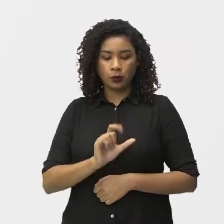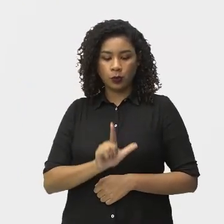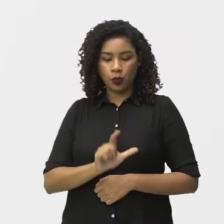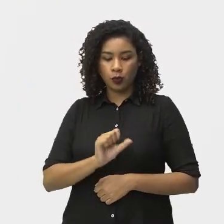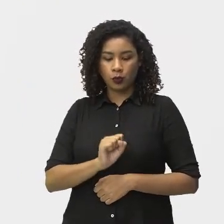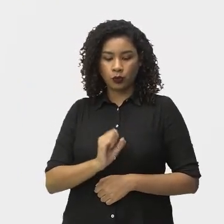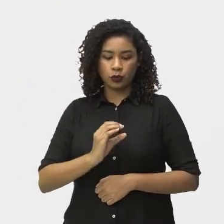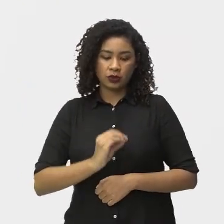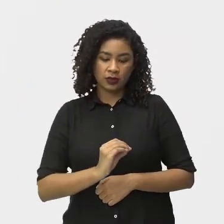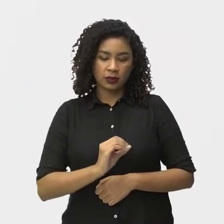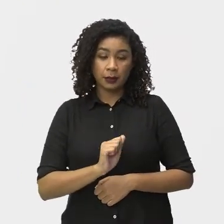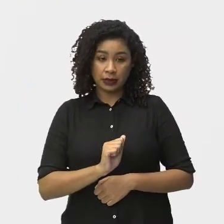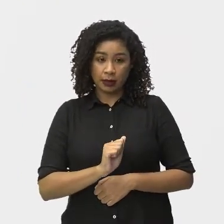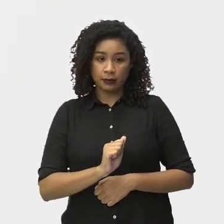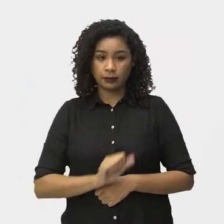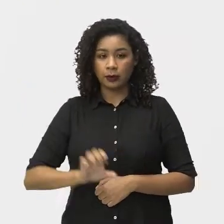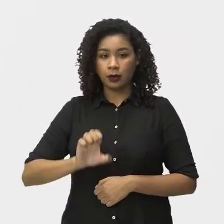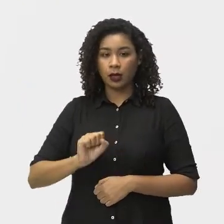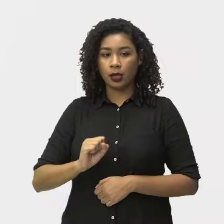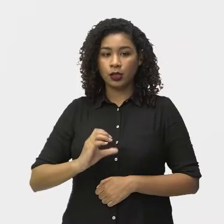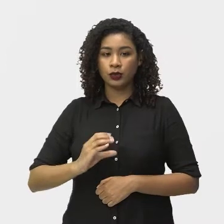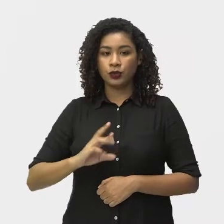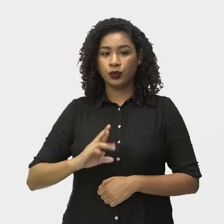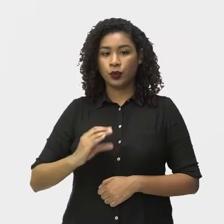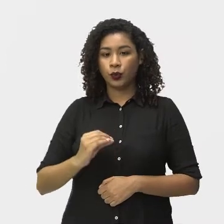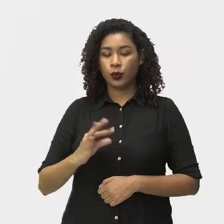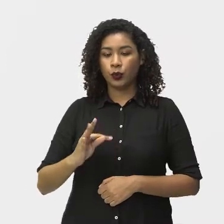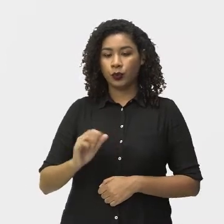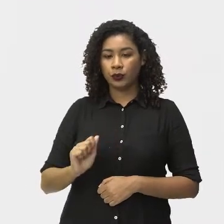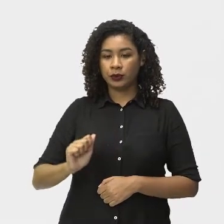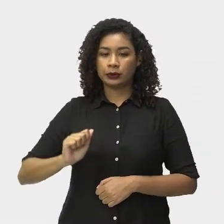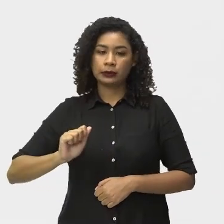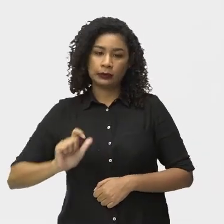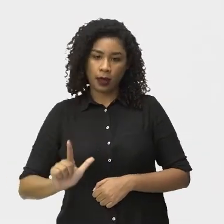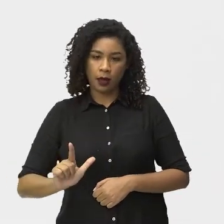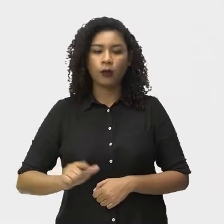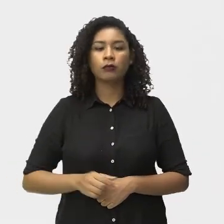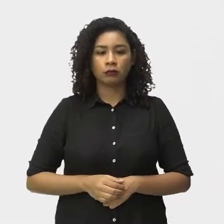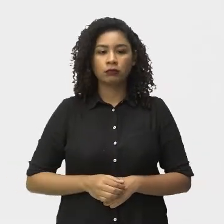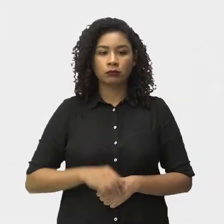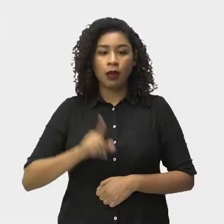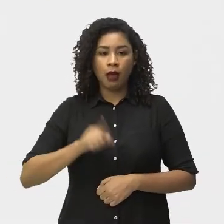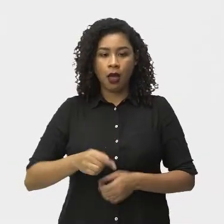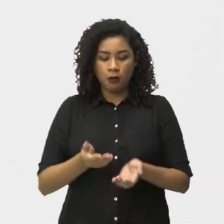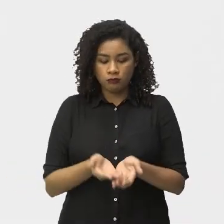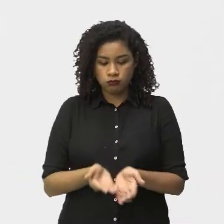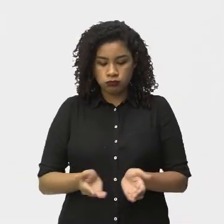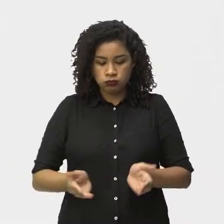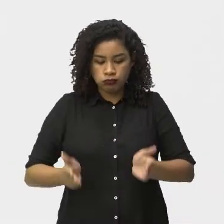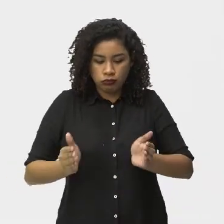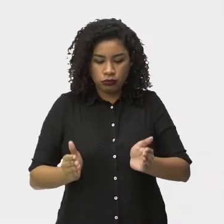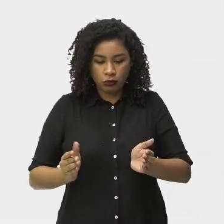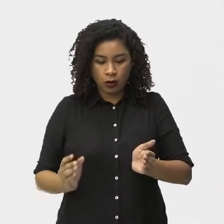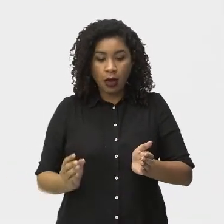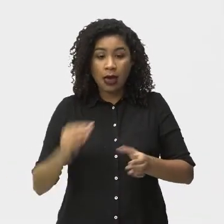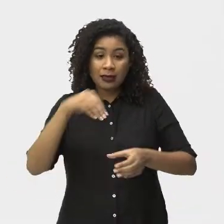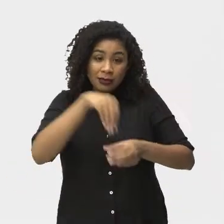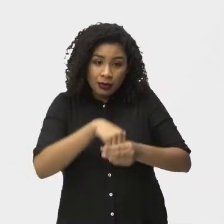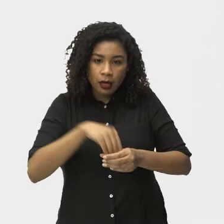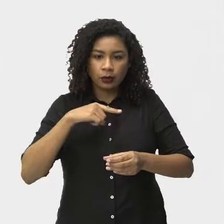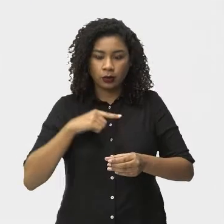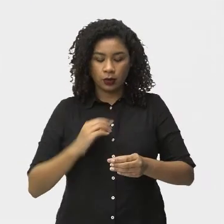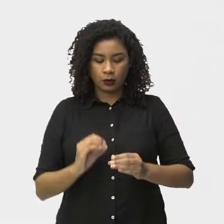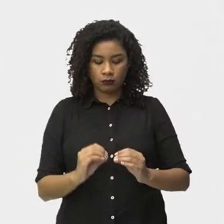é uma cavidade que aloja e protege os testículos, sendo responsável pela manutenção da temperatura adequada